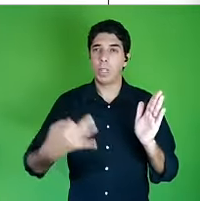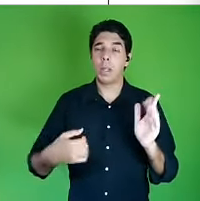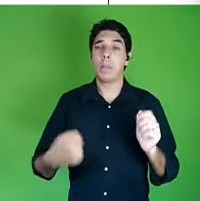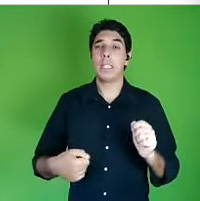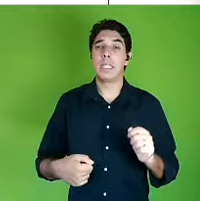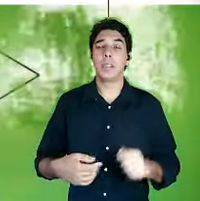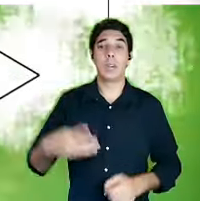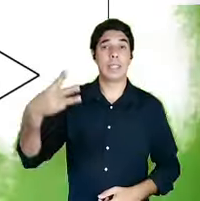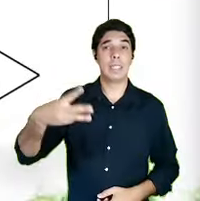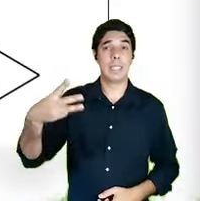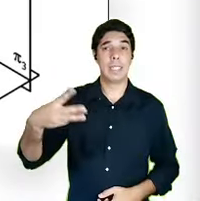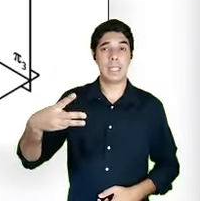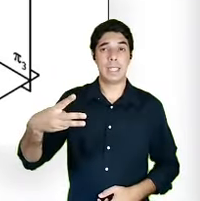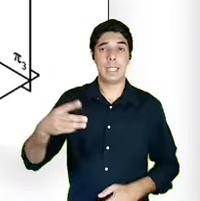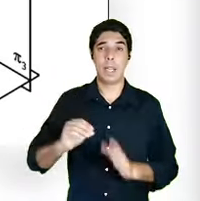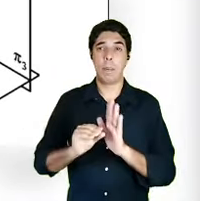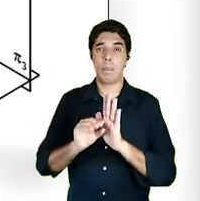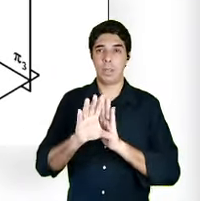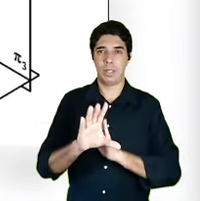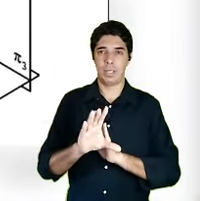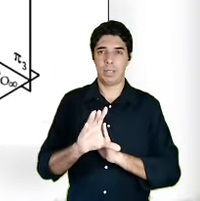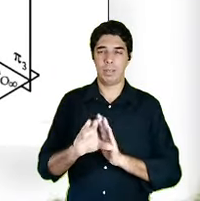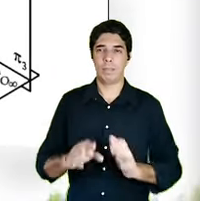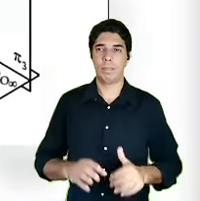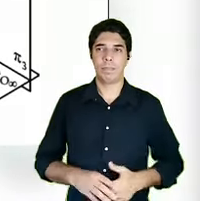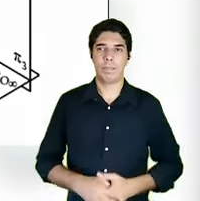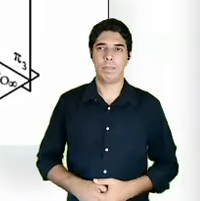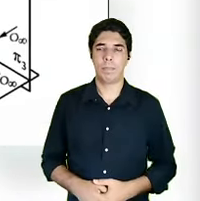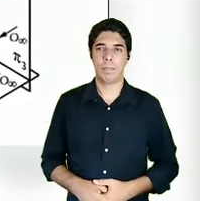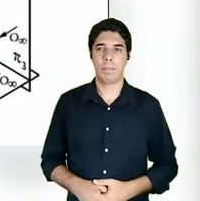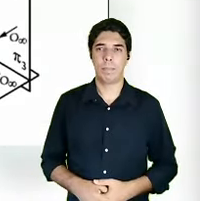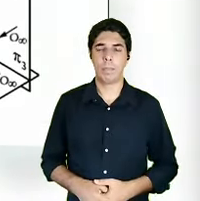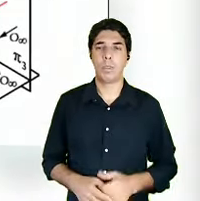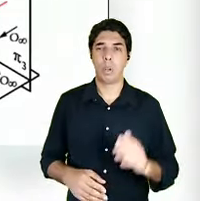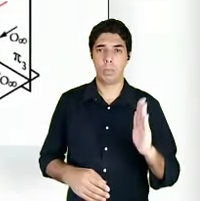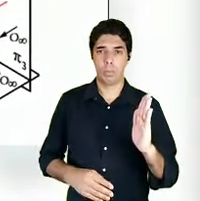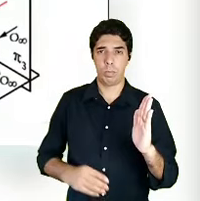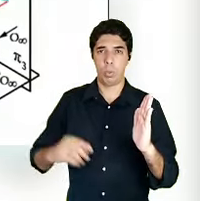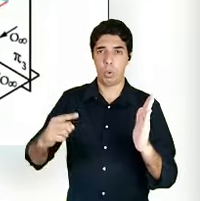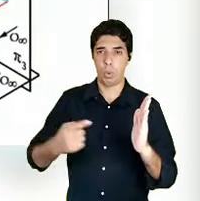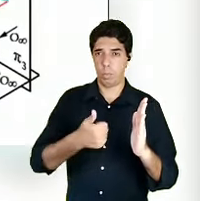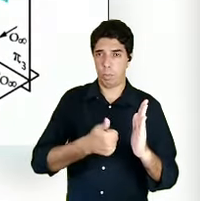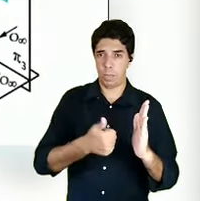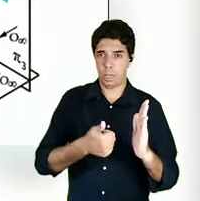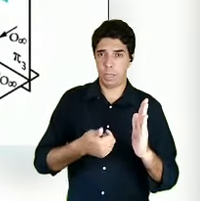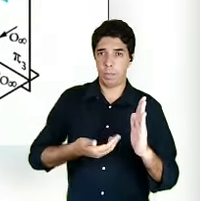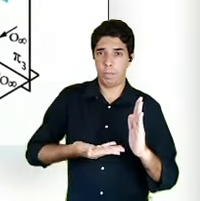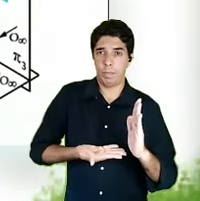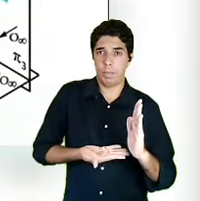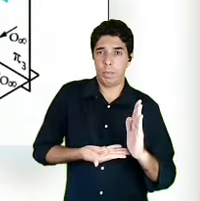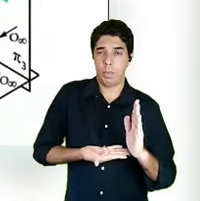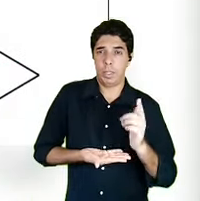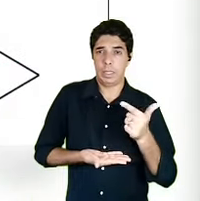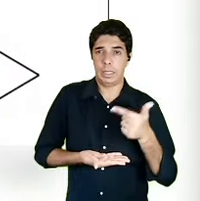pode ser obtida com a utilização de uma terceira projeção. Então, para eu garantir que o objeto ele seja representado sem que